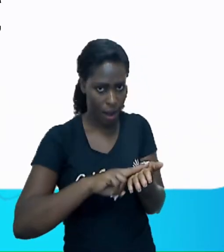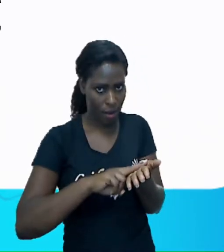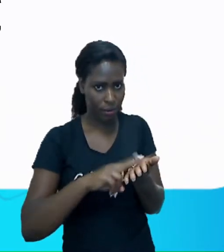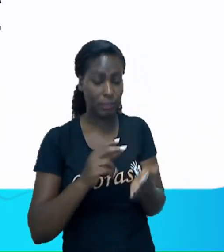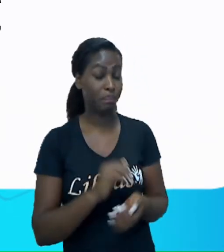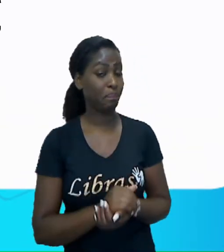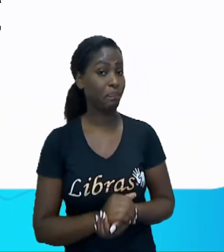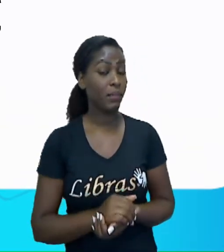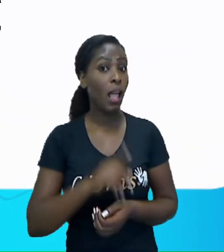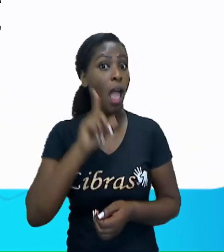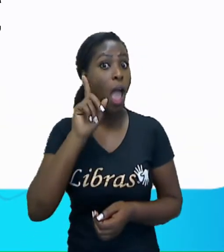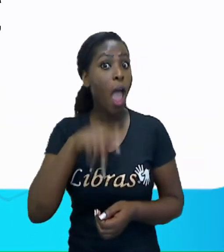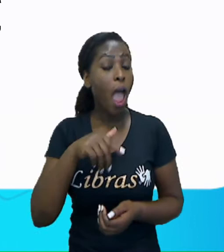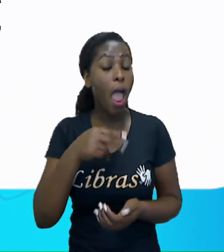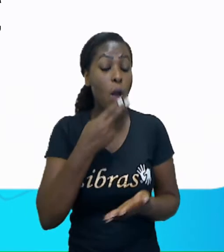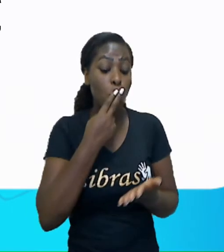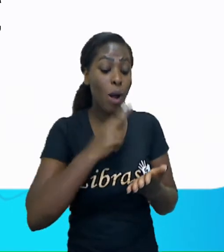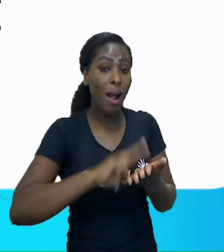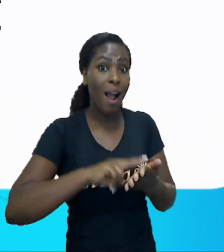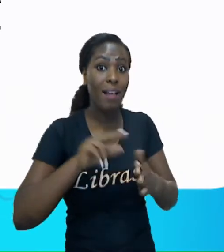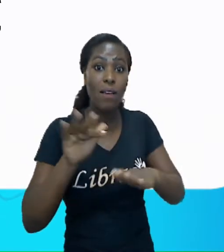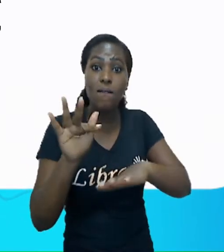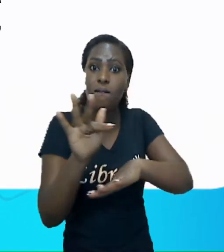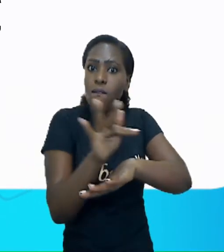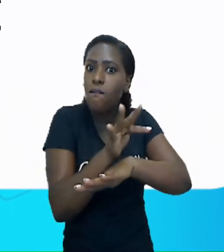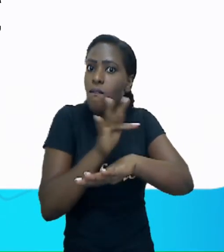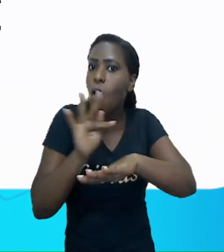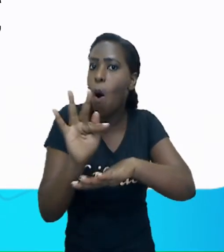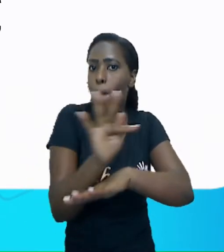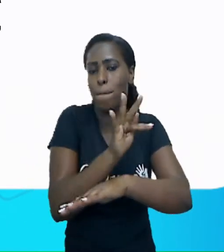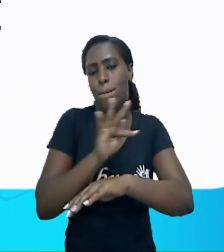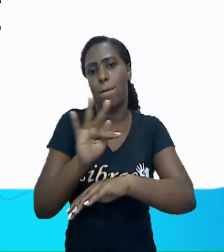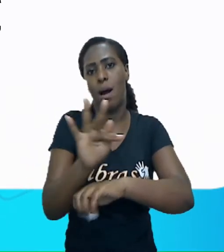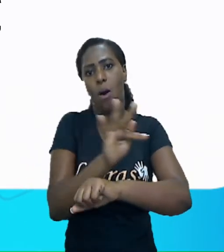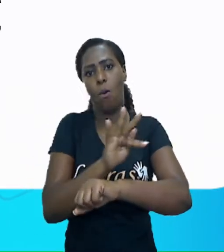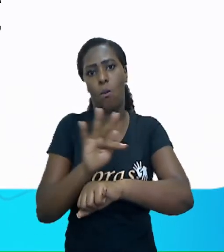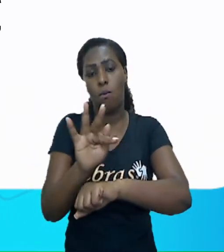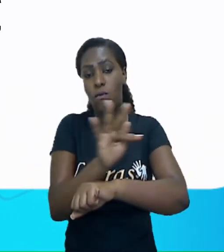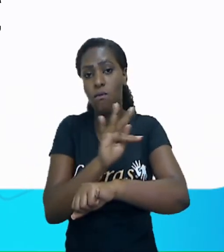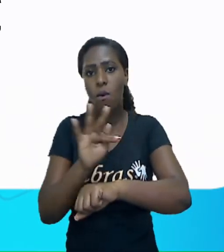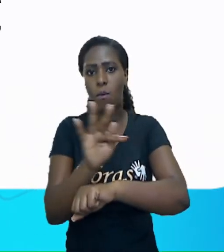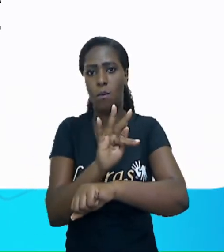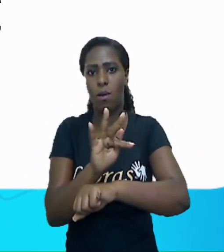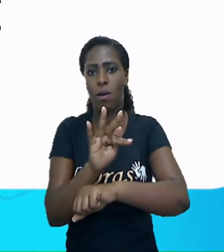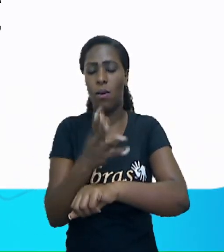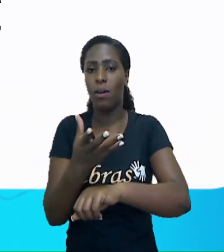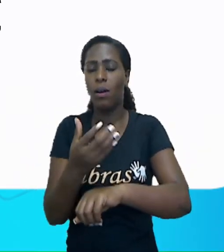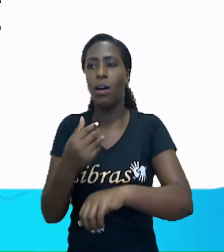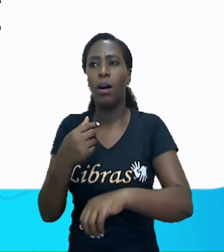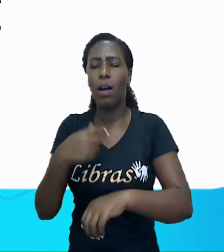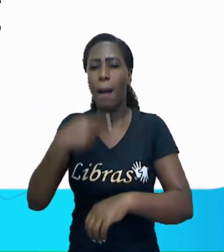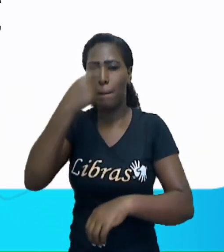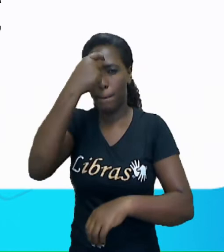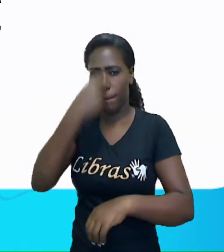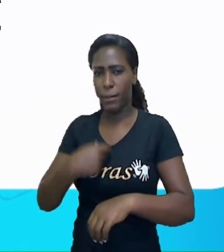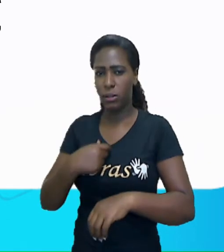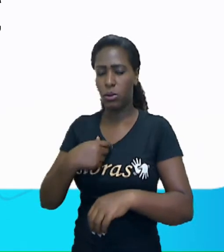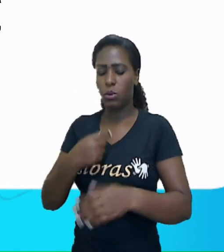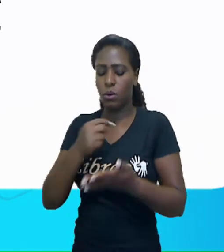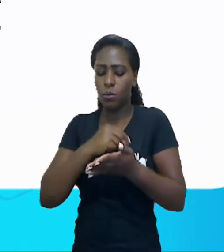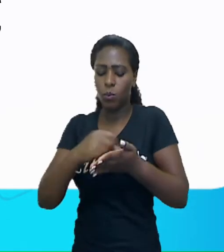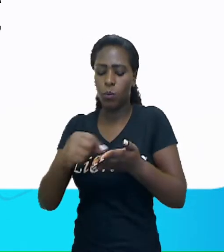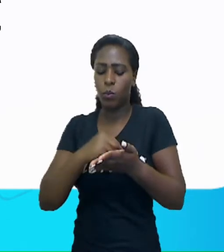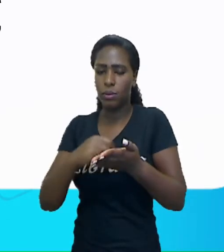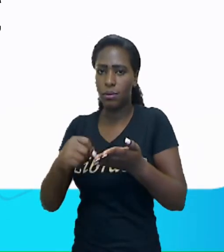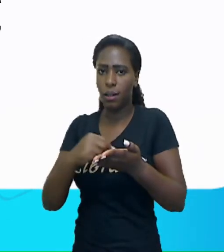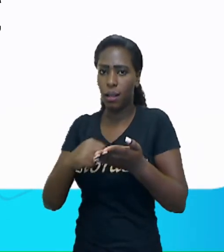que o emissor, ele vai formalizar um pedido ao destinatário. Diferente